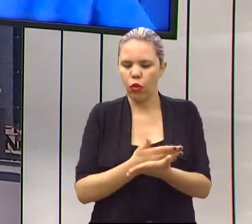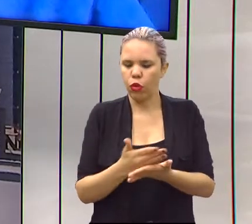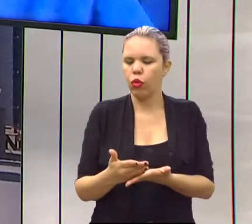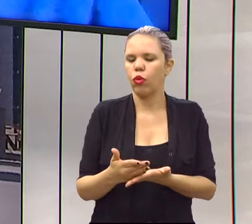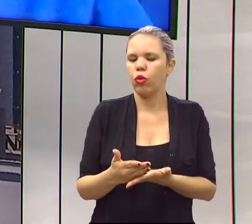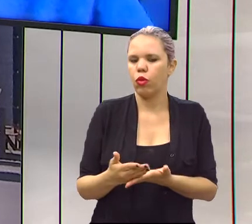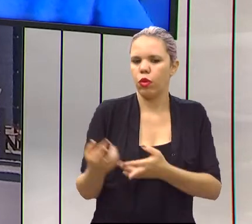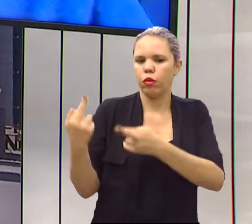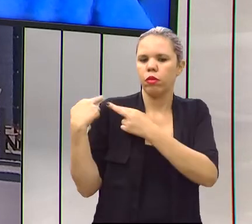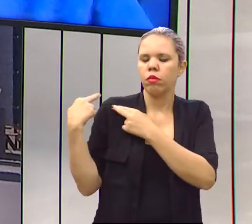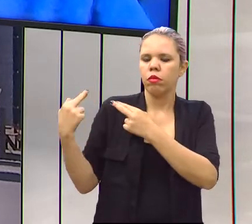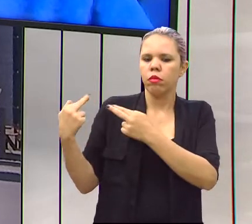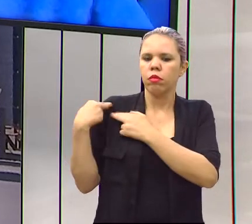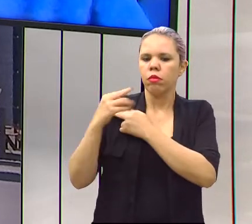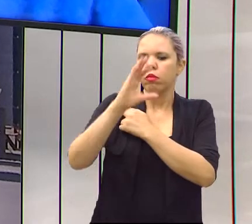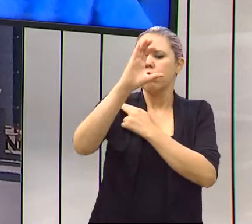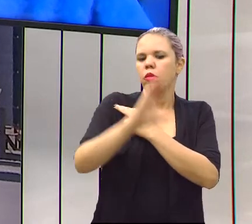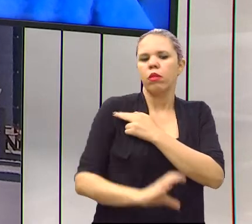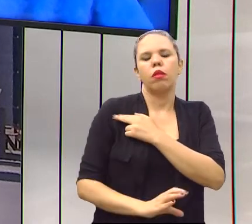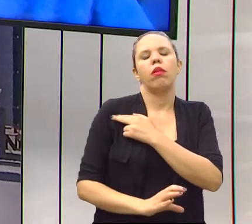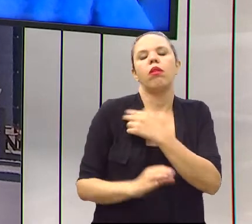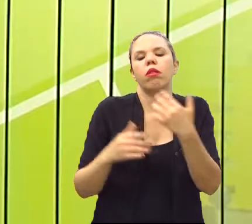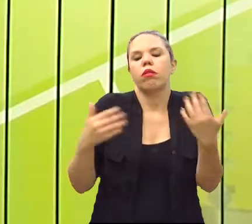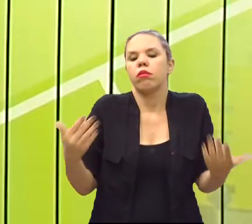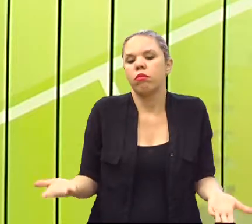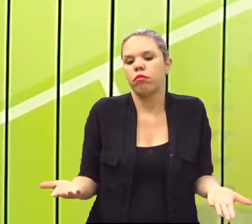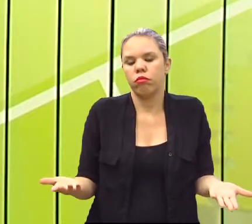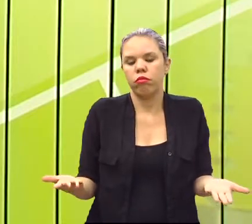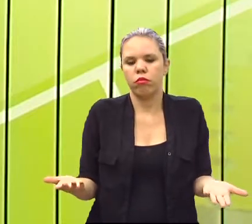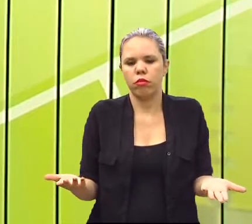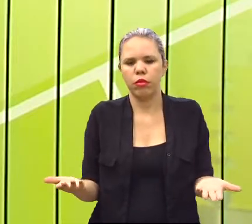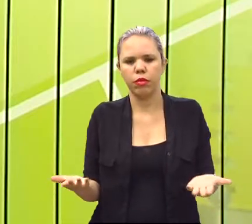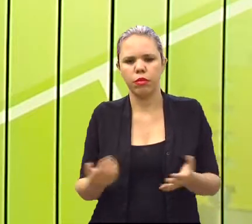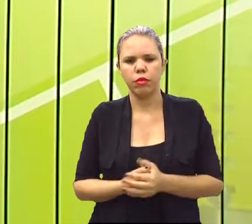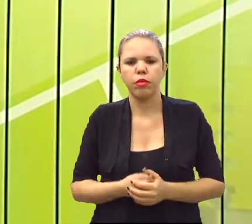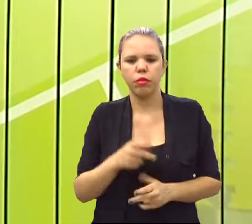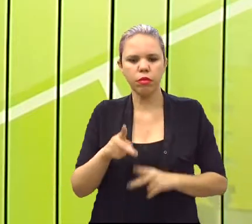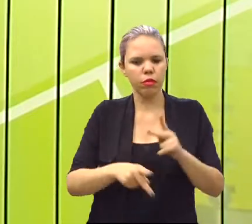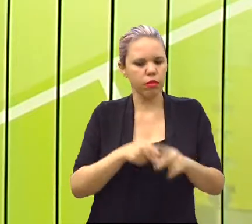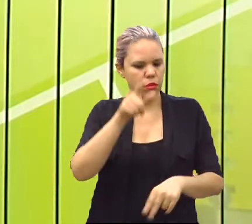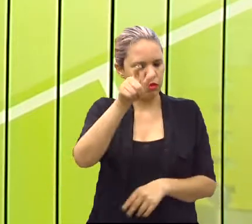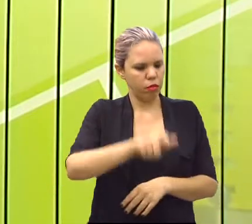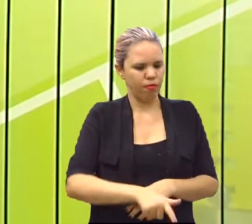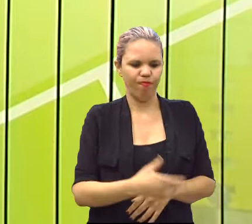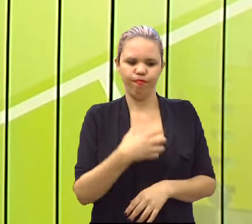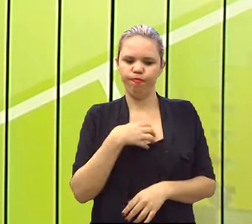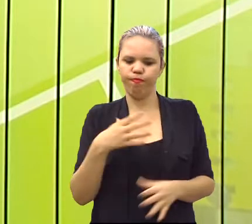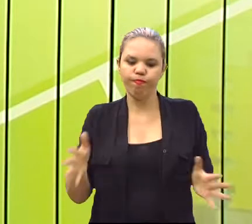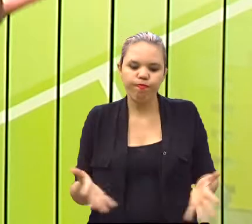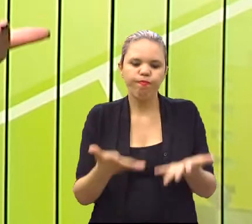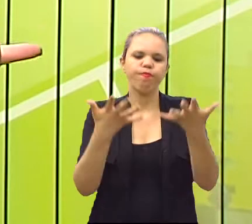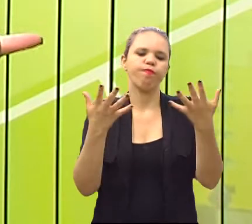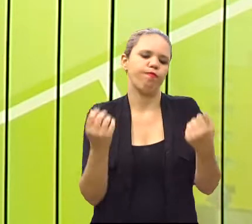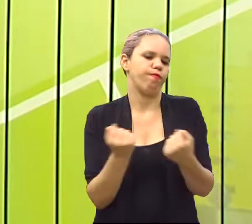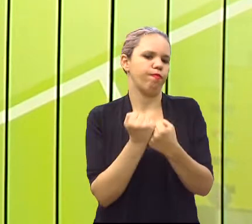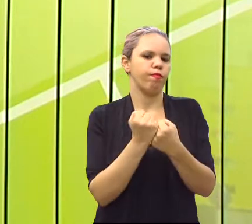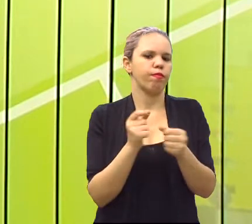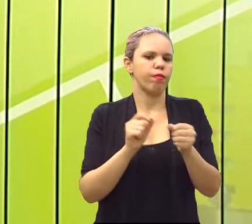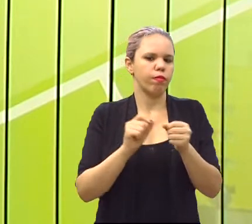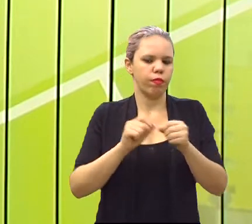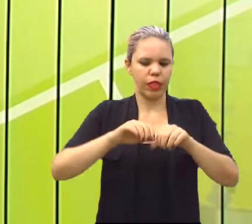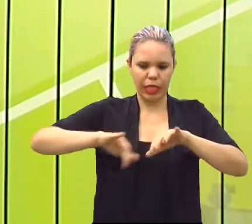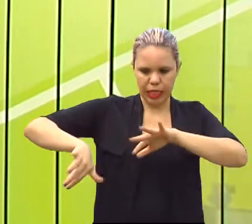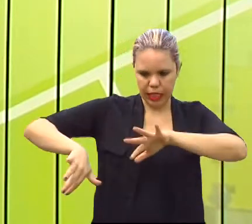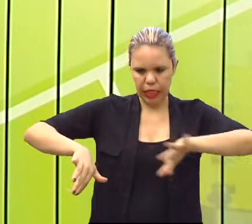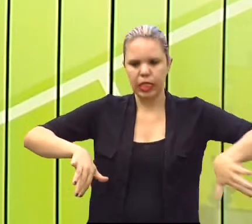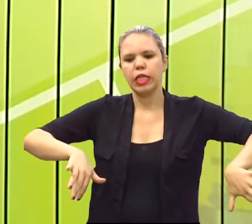logo no início que é a responsabilidade do cidadão. No entanto, muitas vezes o cidadão ele não se sente incentivado a fazer